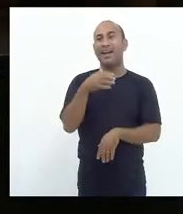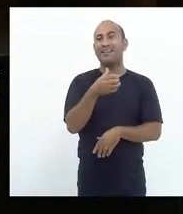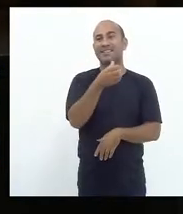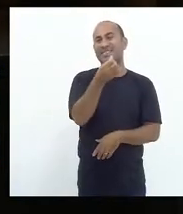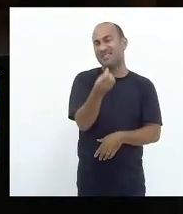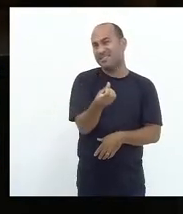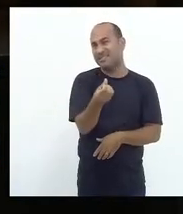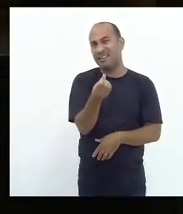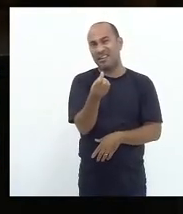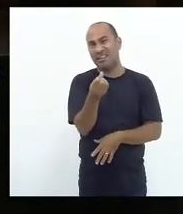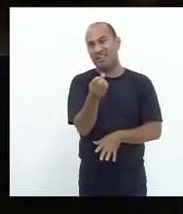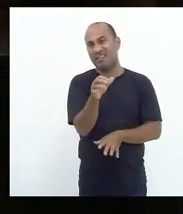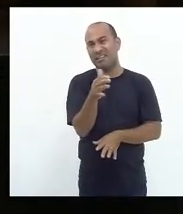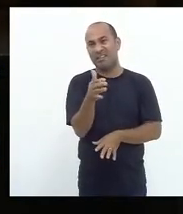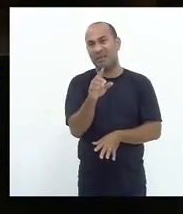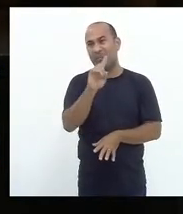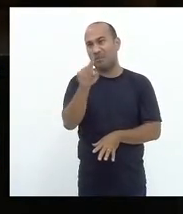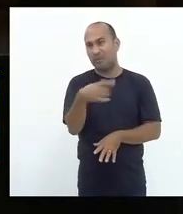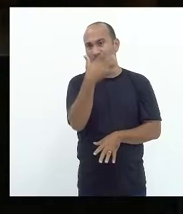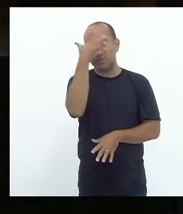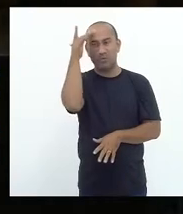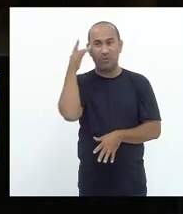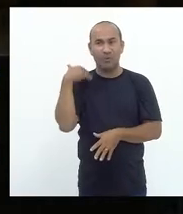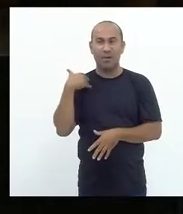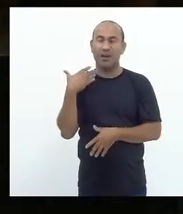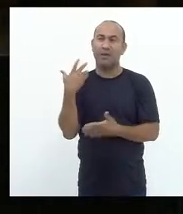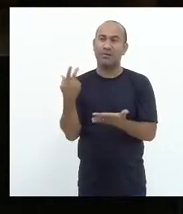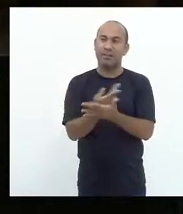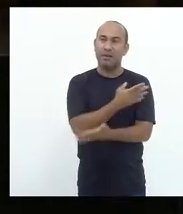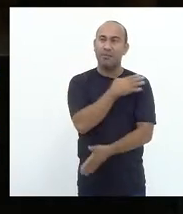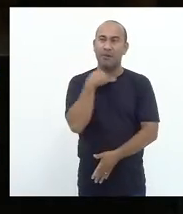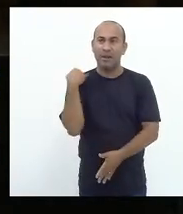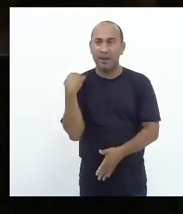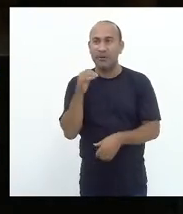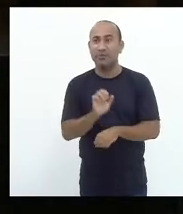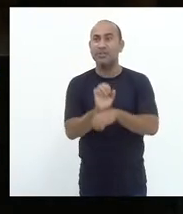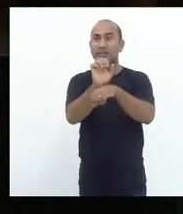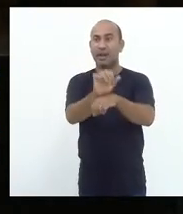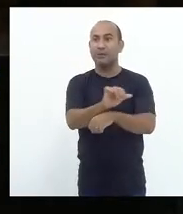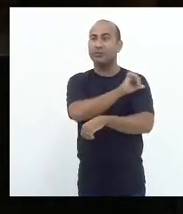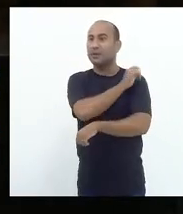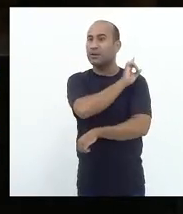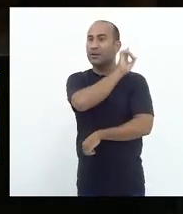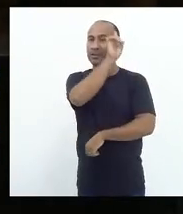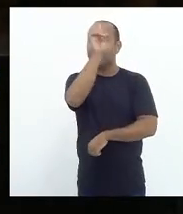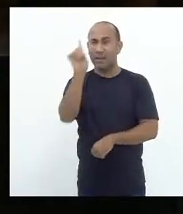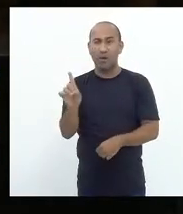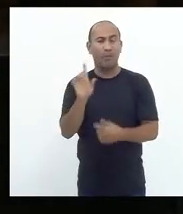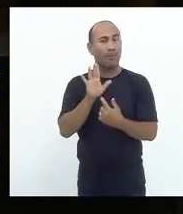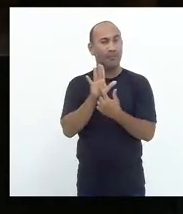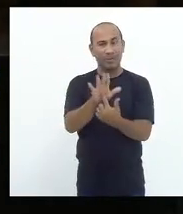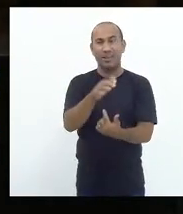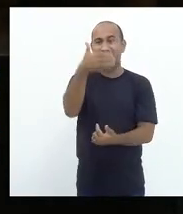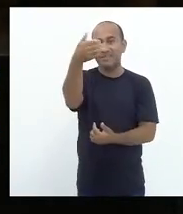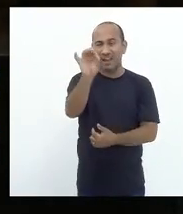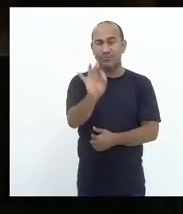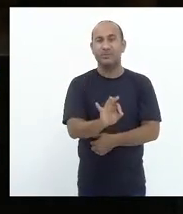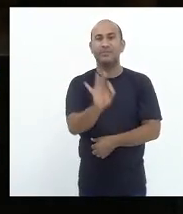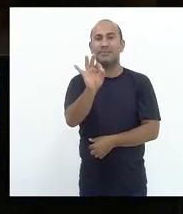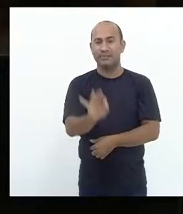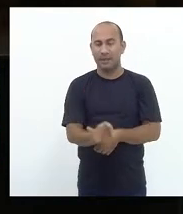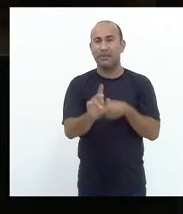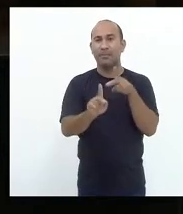60 e poucas mil pessoas que chegaram ao óbito e o estado do Rio não representa 10%